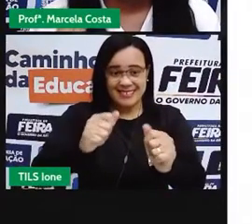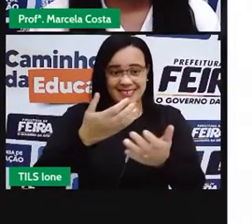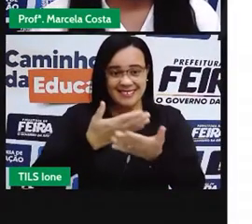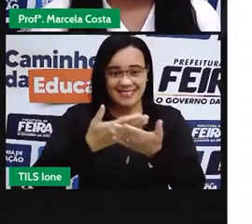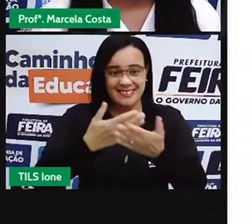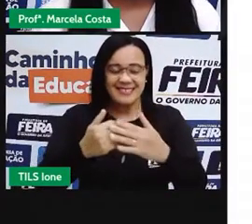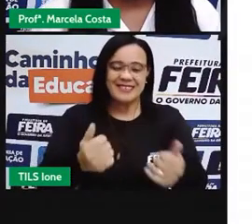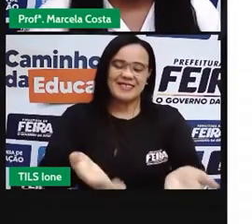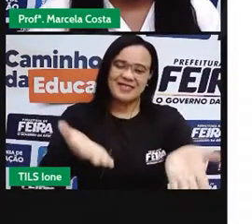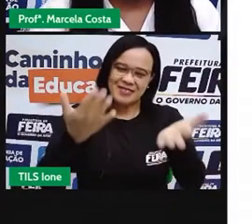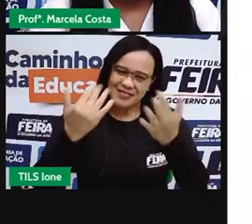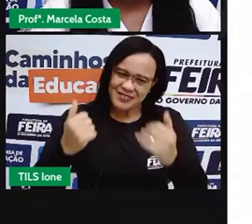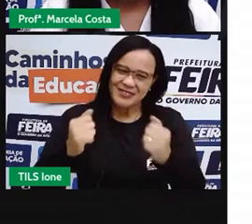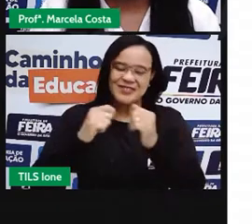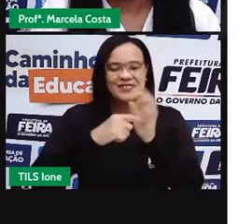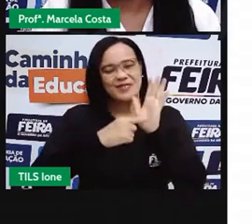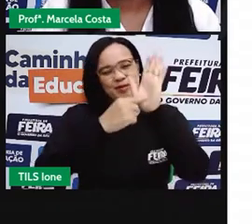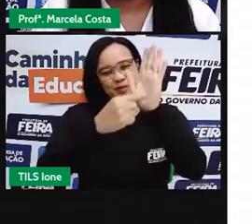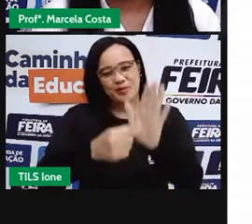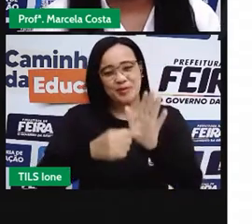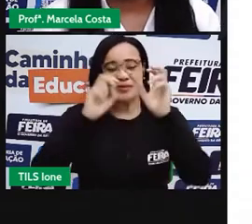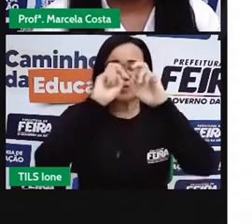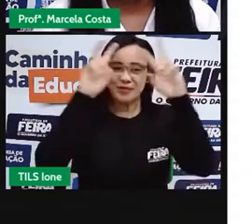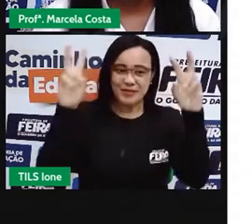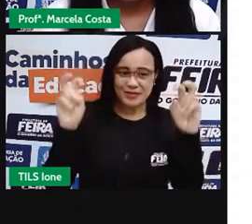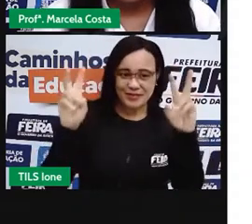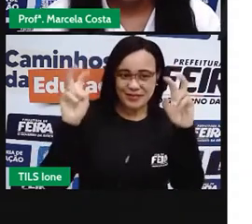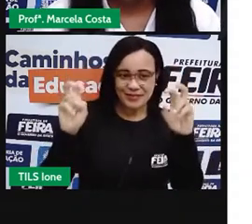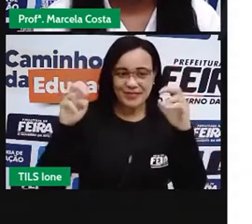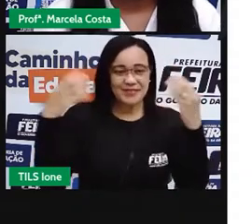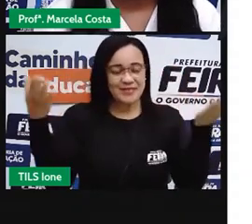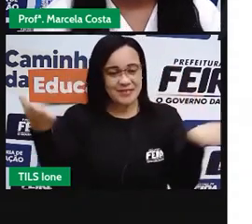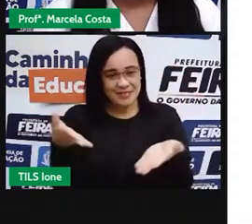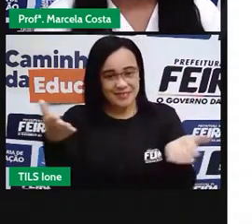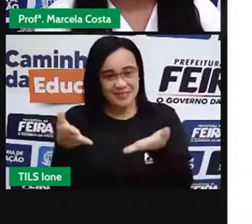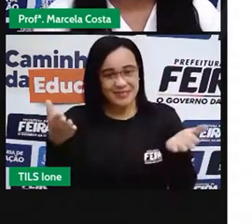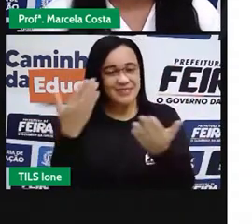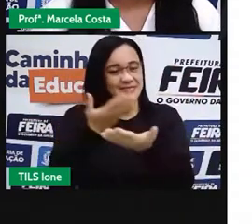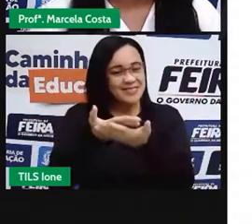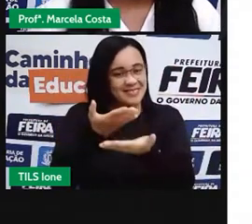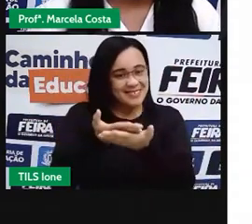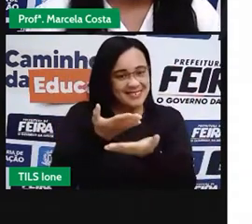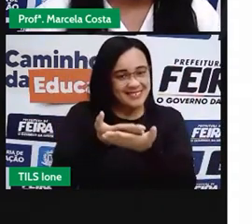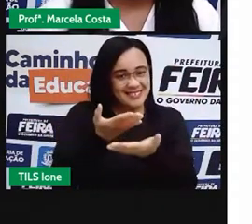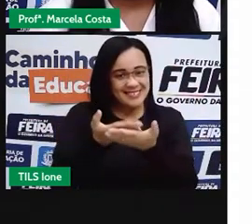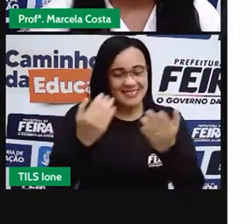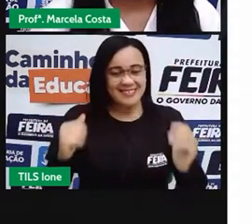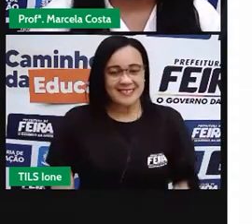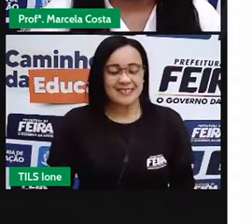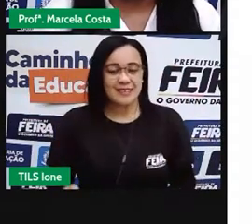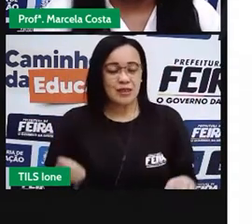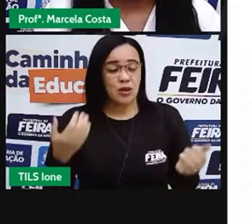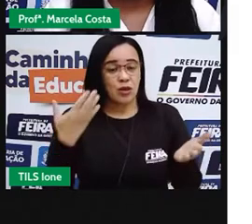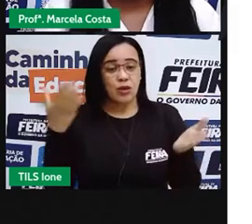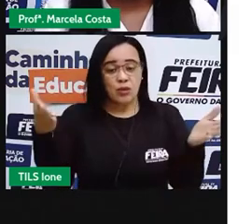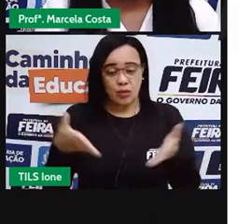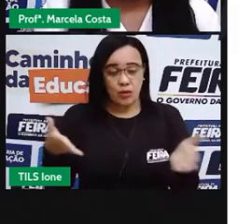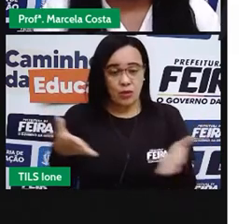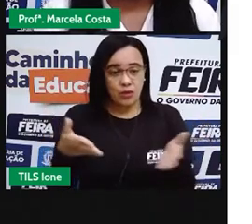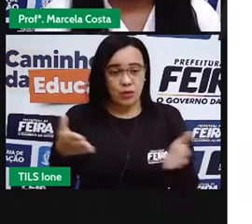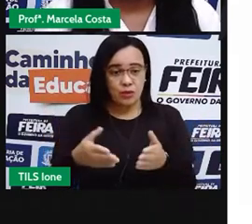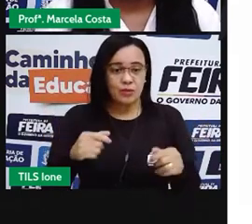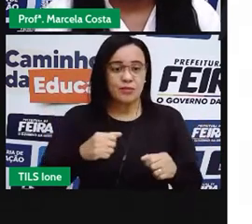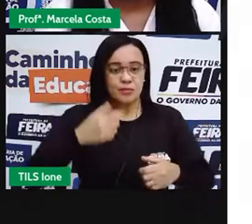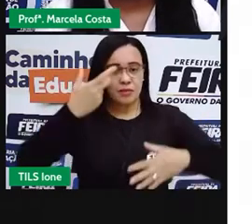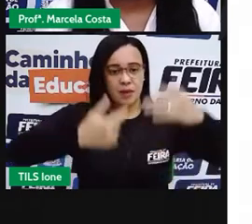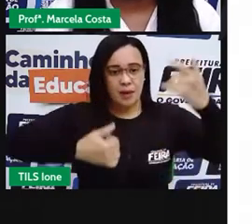comigo que eu já vou mostrar o tema que a gente vai abordar nessa aula. Então, hoje nós vamos falar do tema